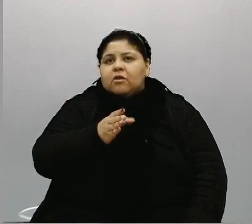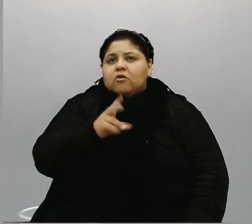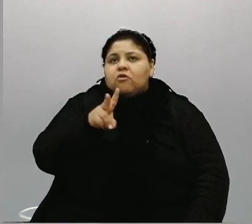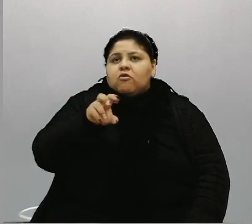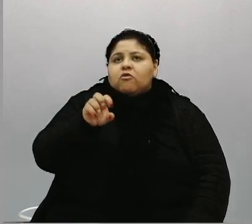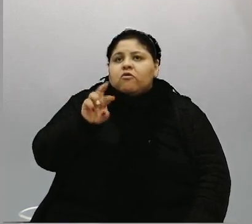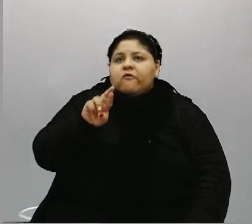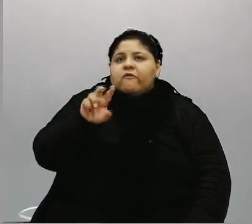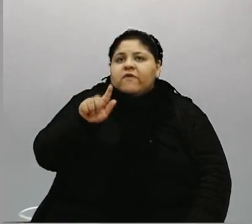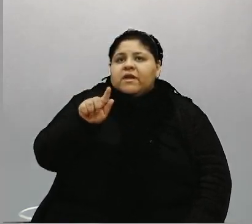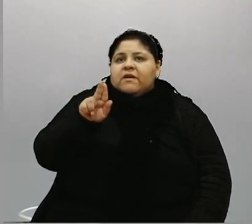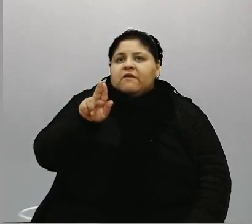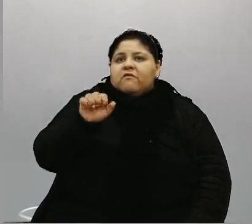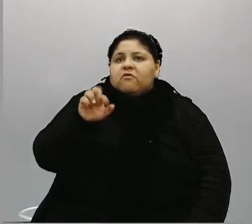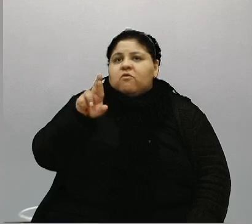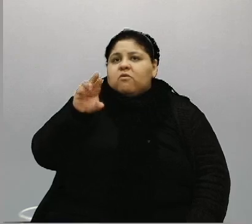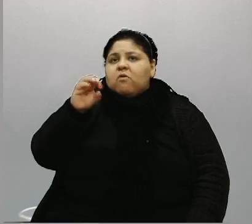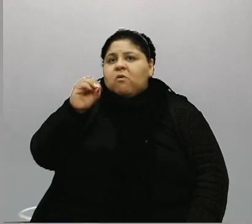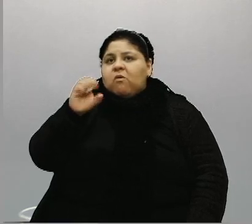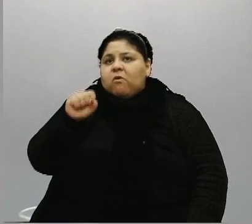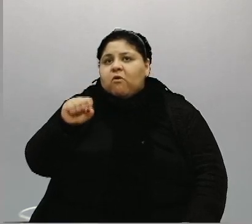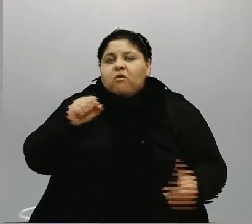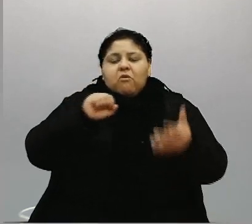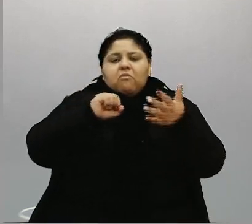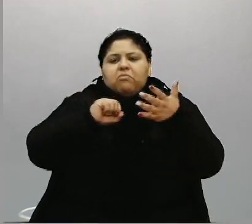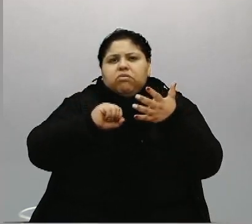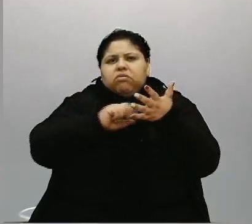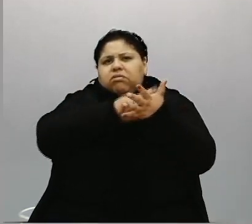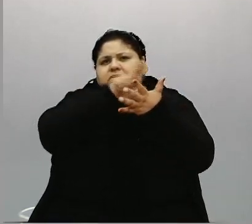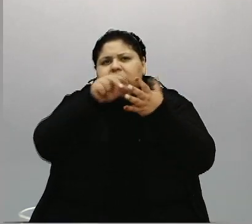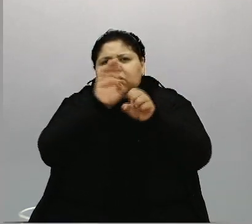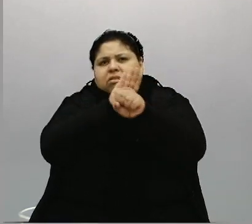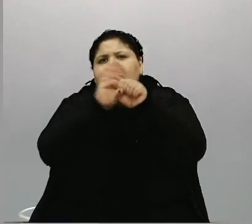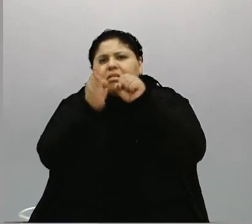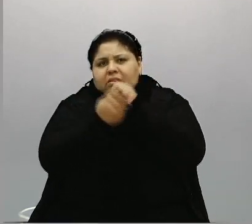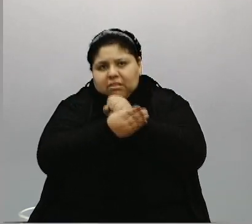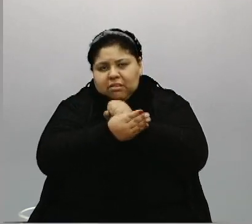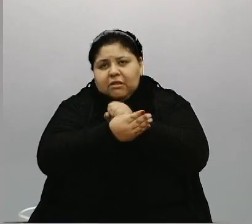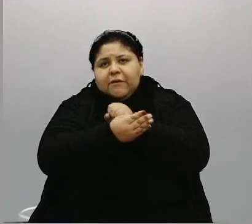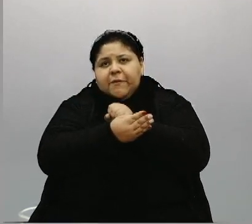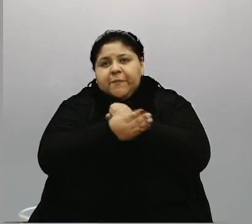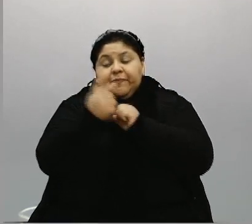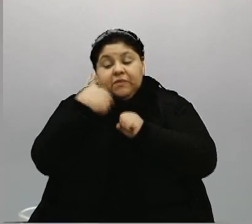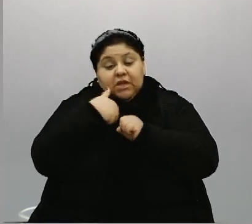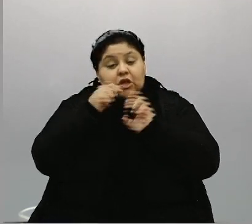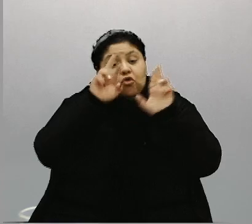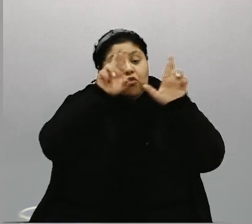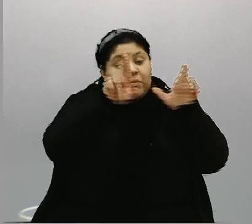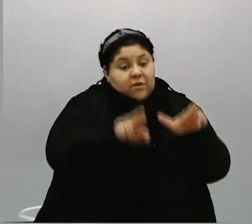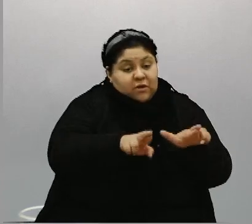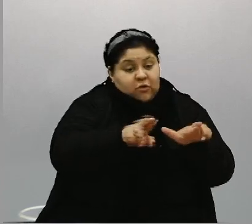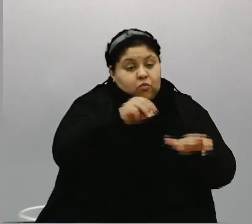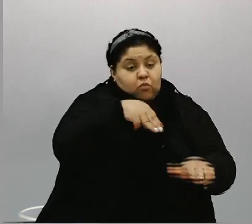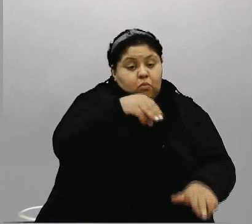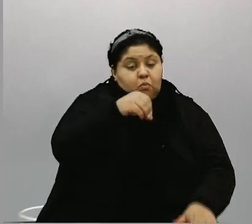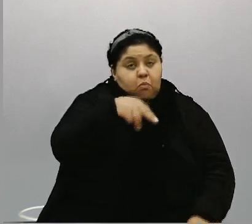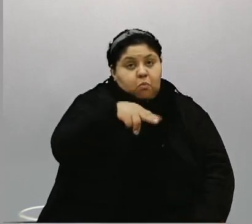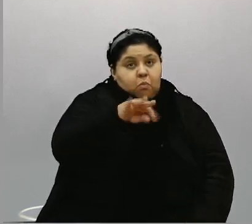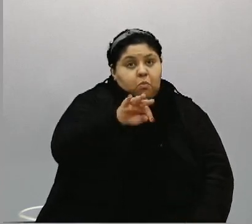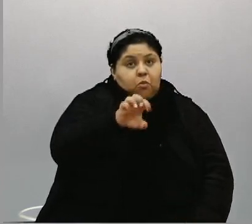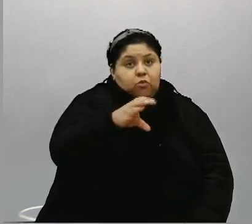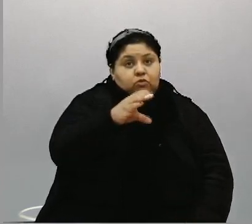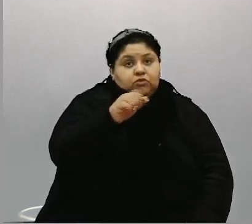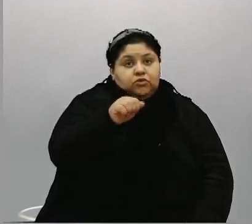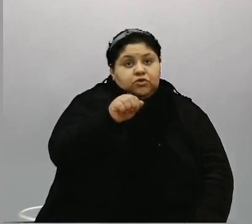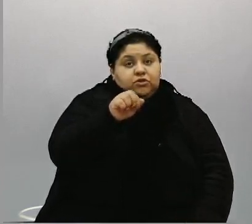tantos lugares da cidade? A situação do Monte Carmelo, especialmente uma região que eu vou lá, na divisa com São Mateus, que